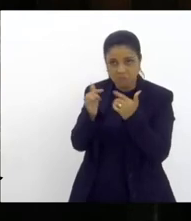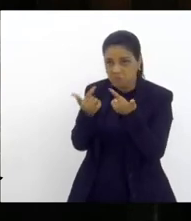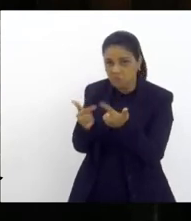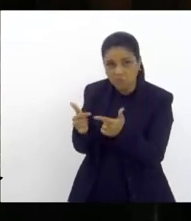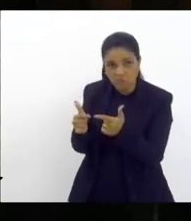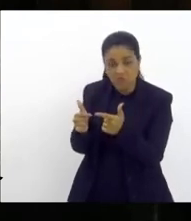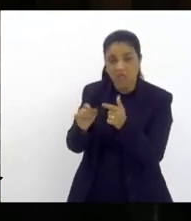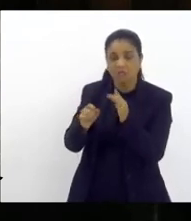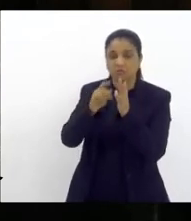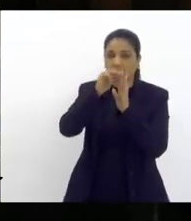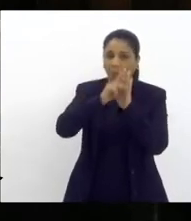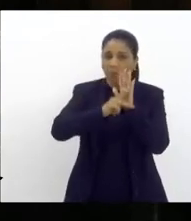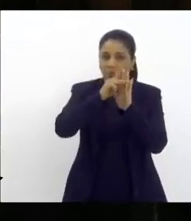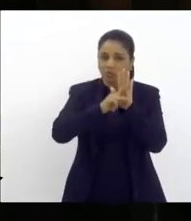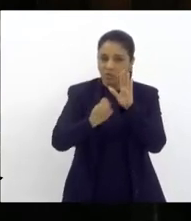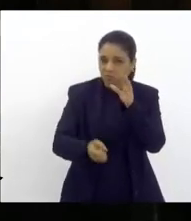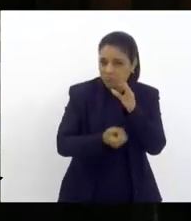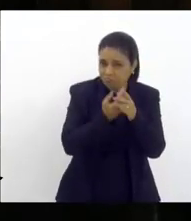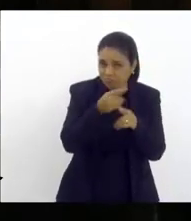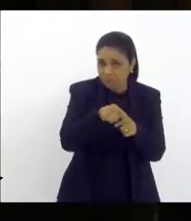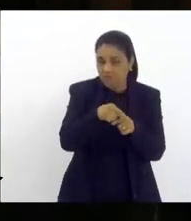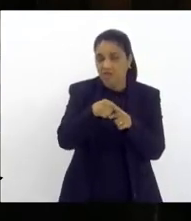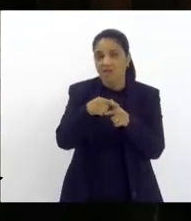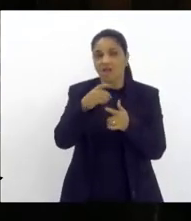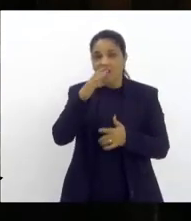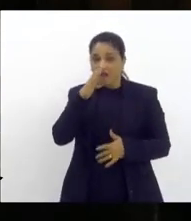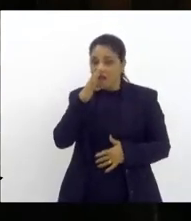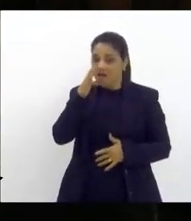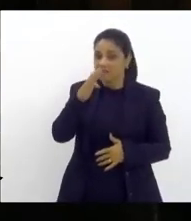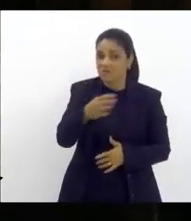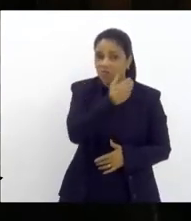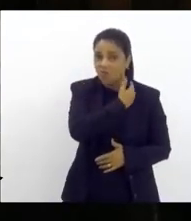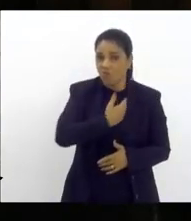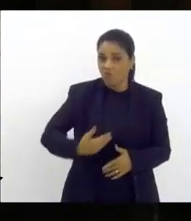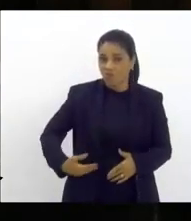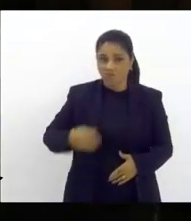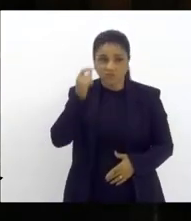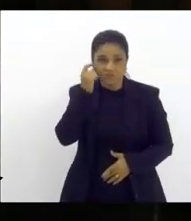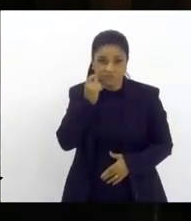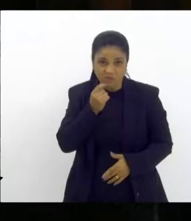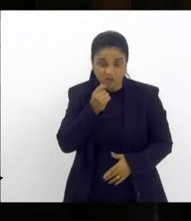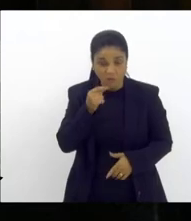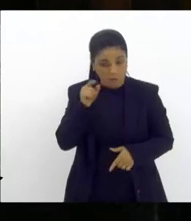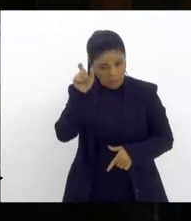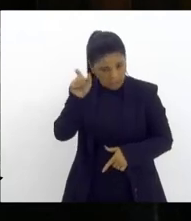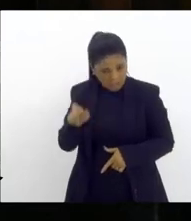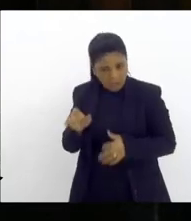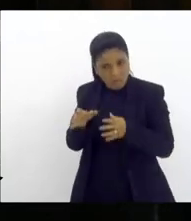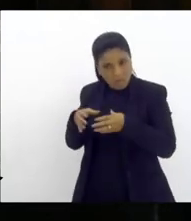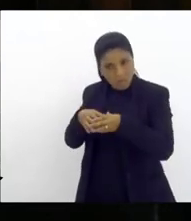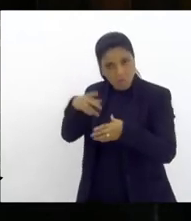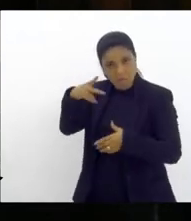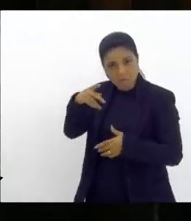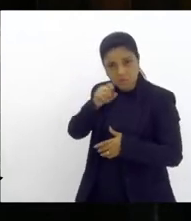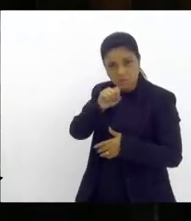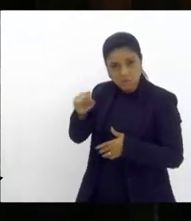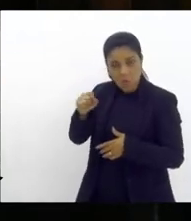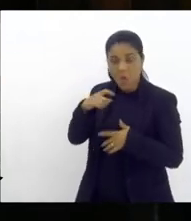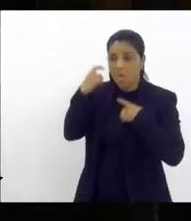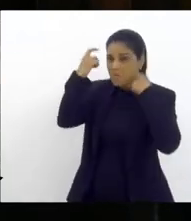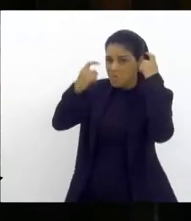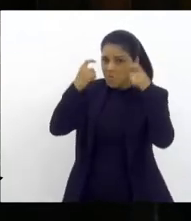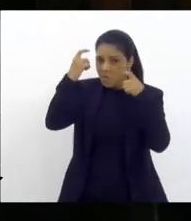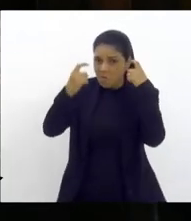deturparam toda a fala atacaram o governador do Estado veementemente Logo eles estão tão preocupados em corrupção